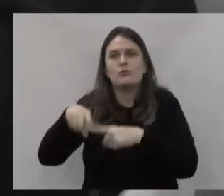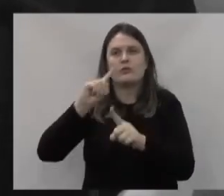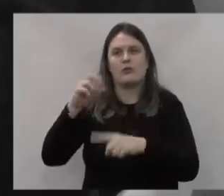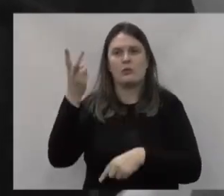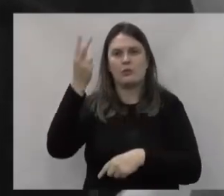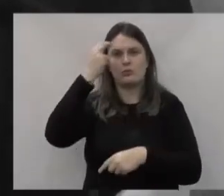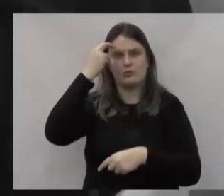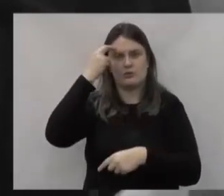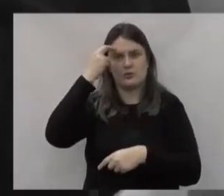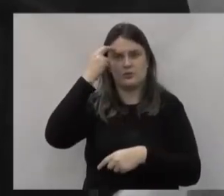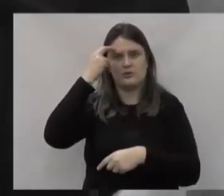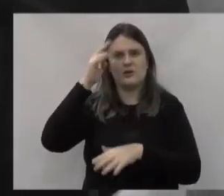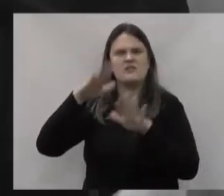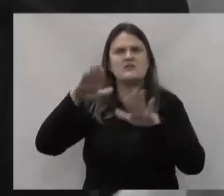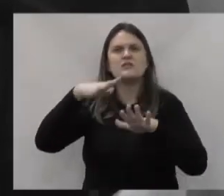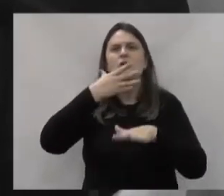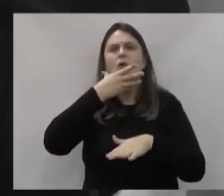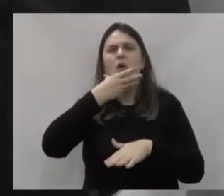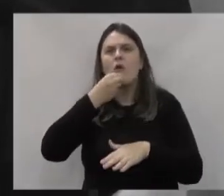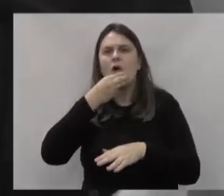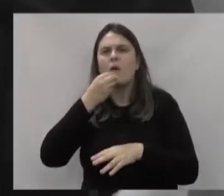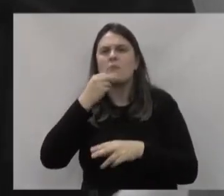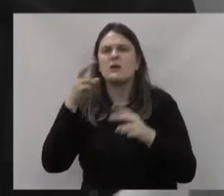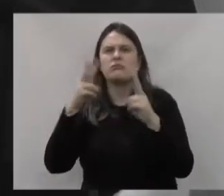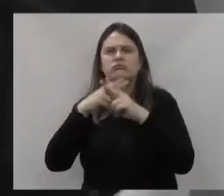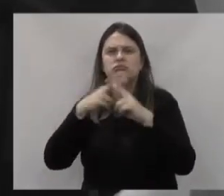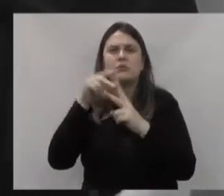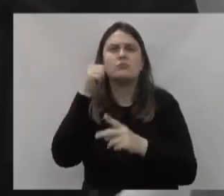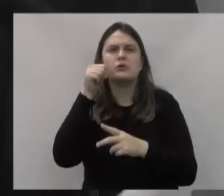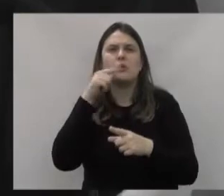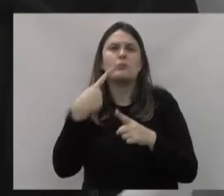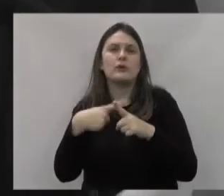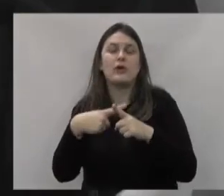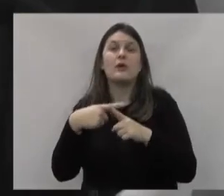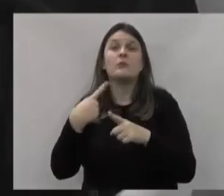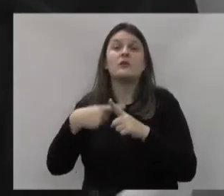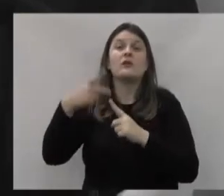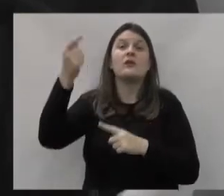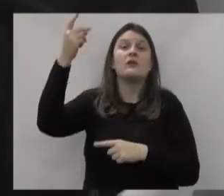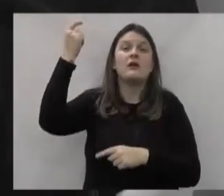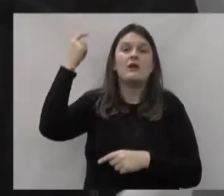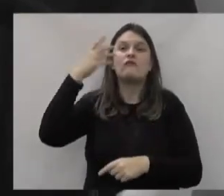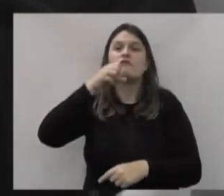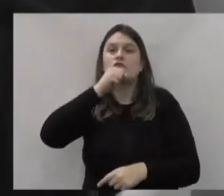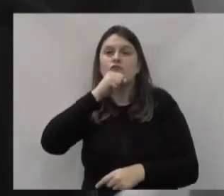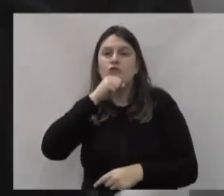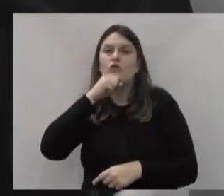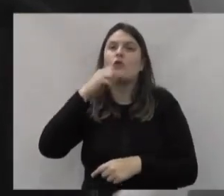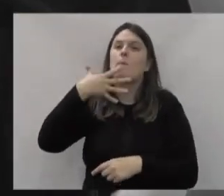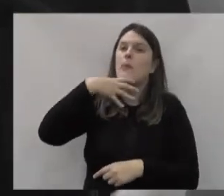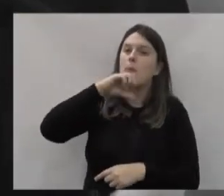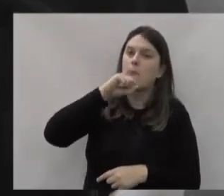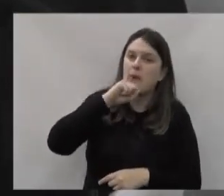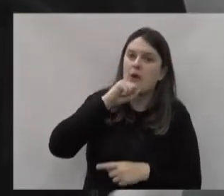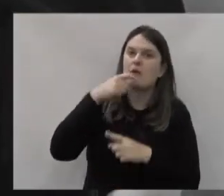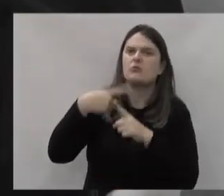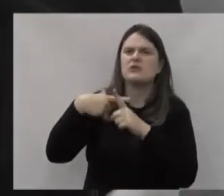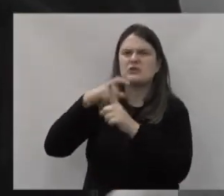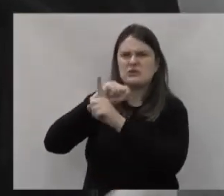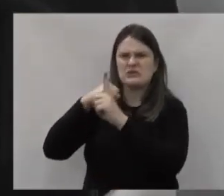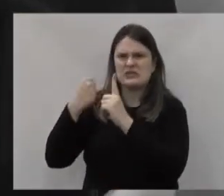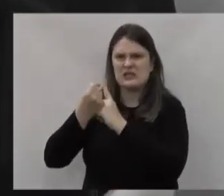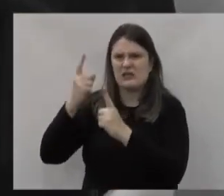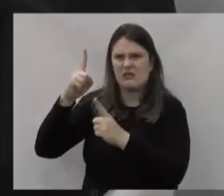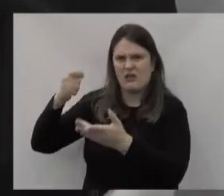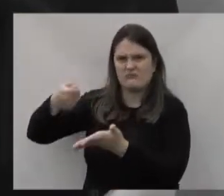dia, muitos desses homens agridem por quê? Porque o avô bateu, porque o pai batia, e porque a sociedade vê que é assim e